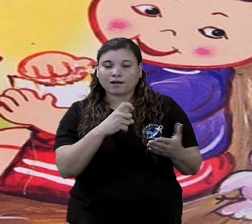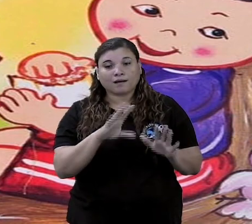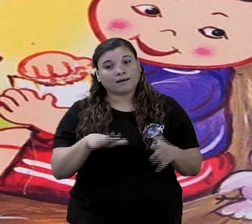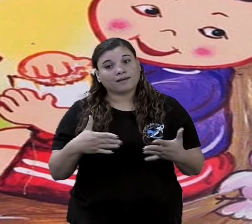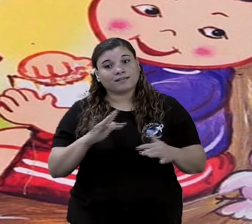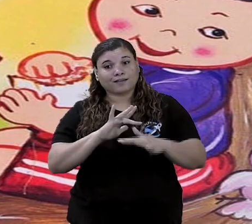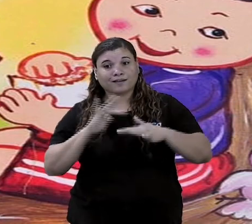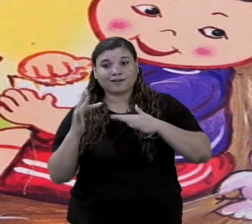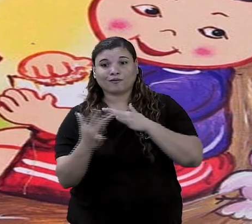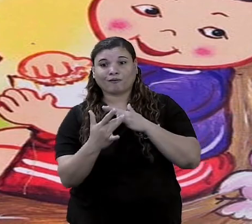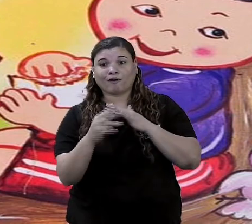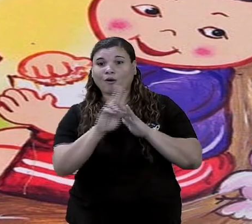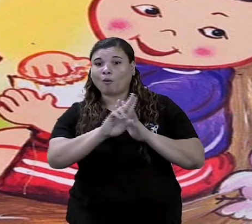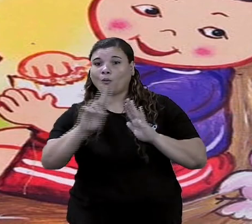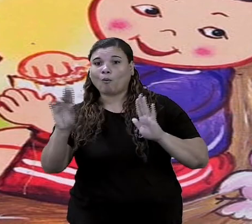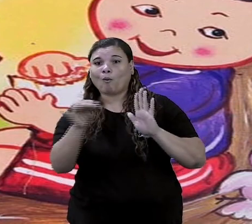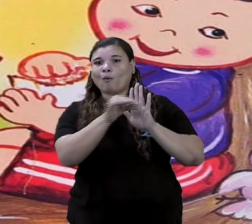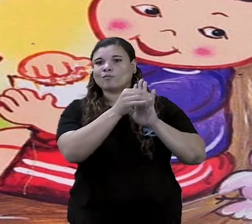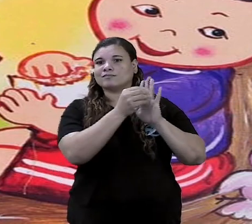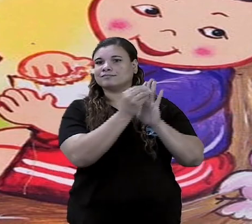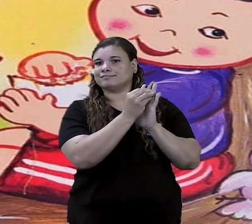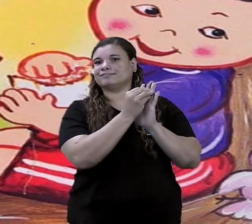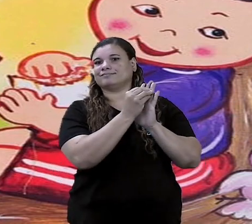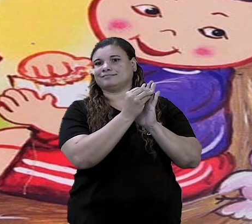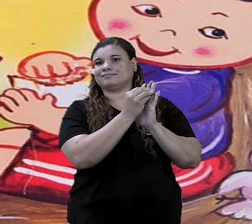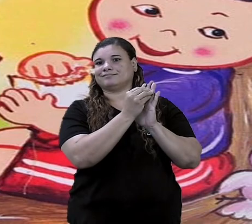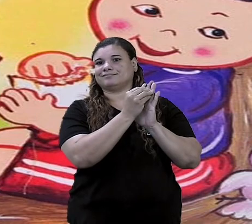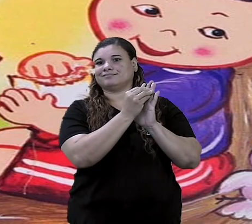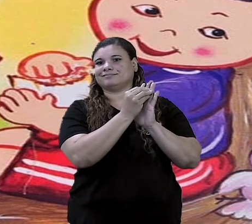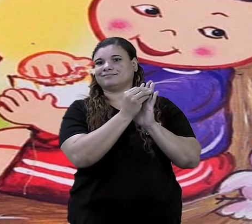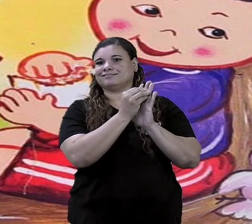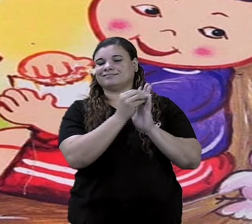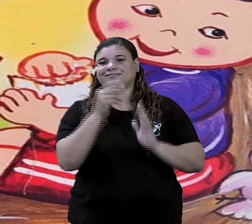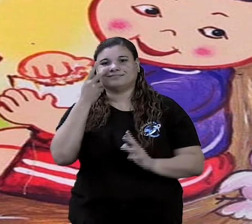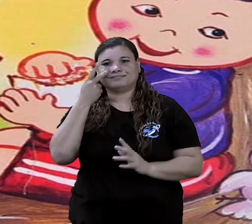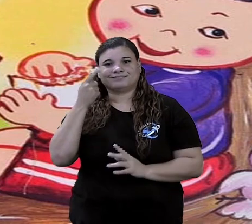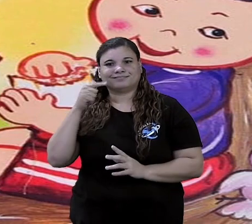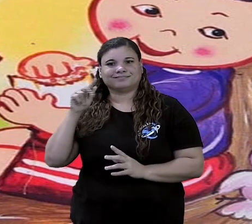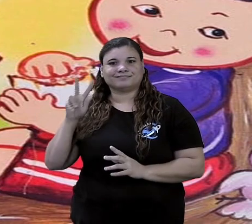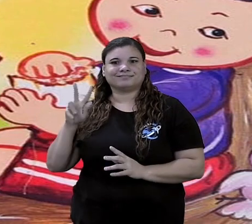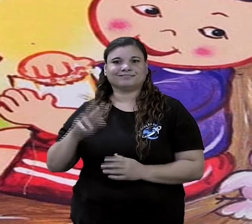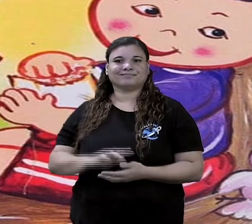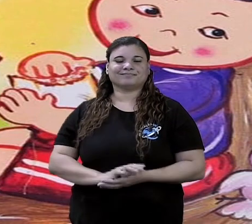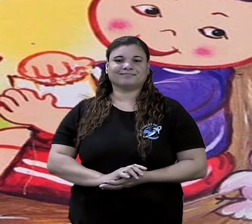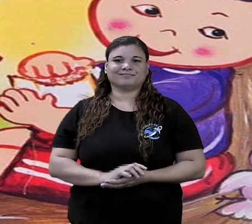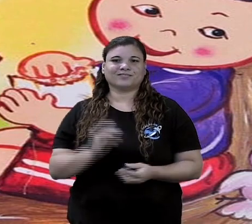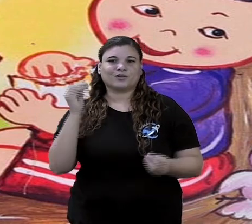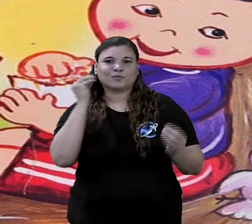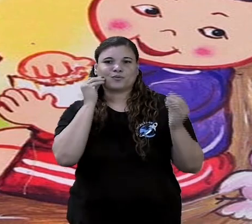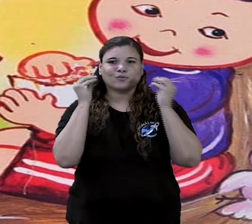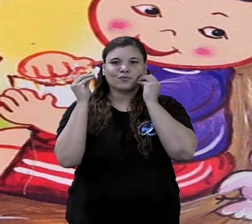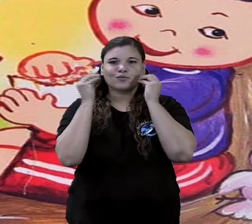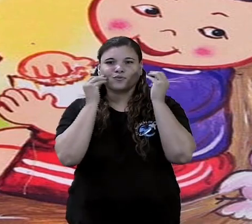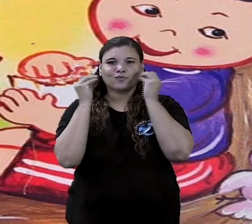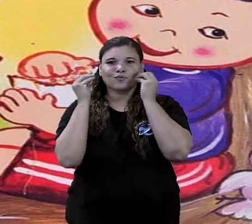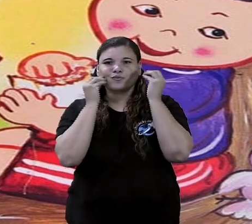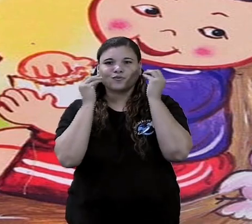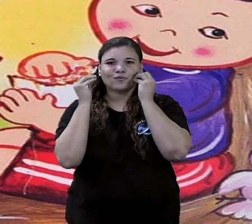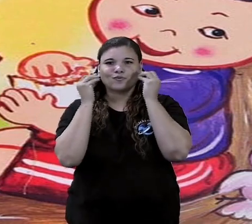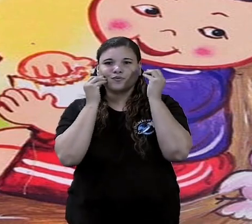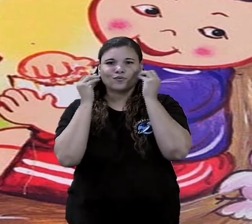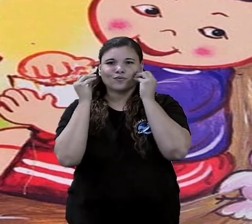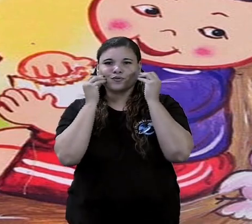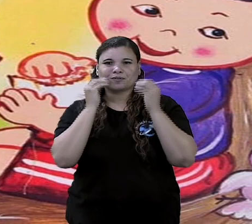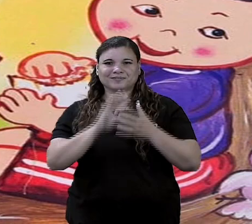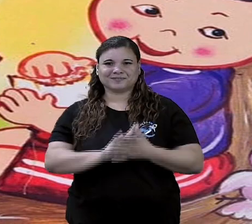marca nas redes sociais, lá no Instagram, Facebook, SmetGV. Combinado? Beijo no coração, fiquem